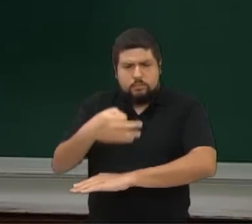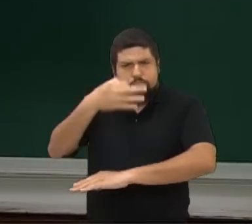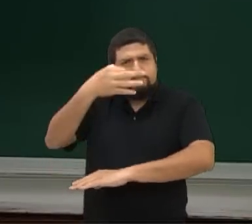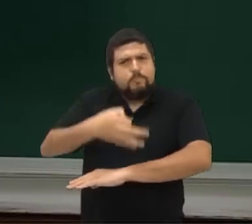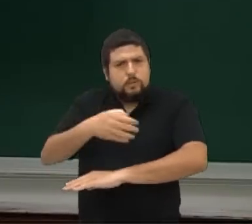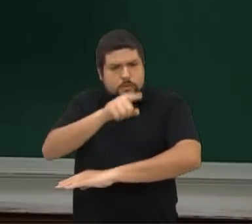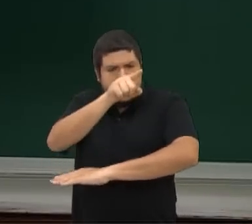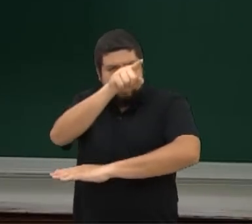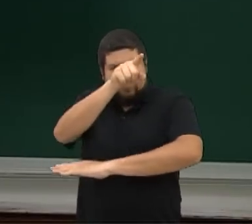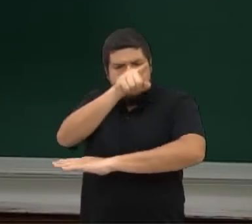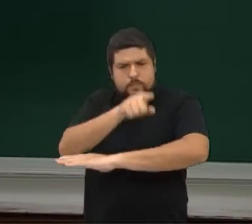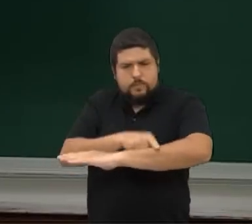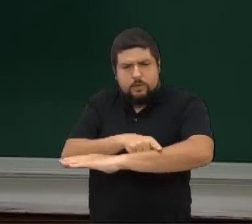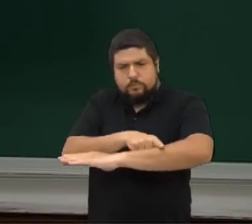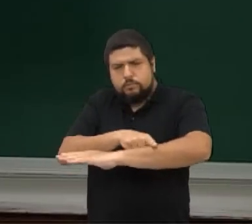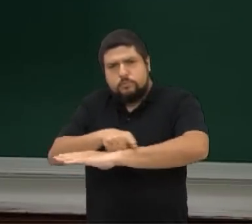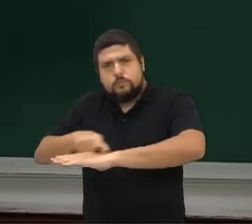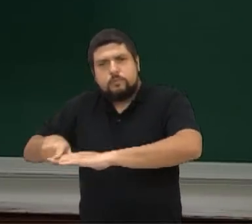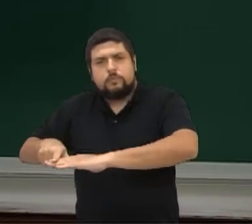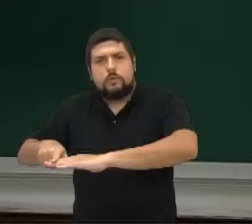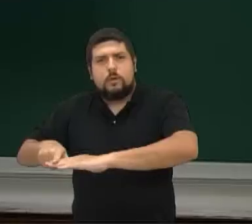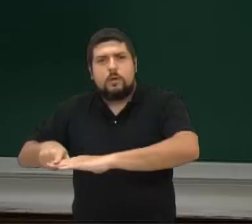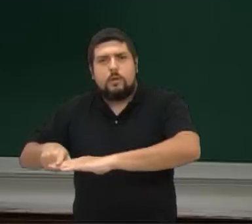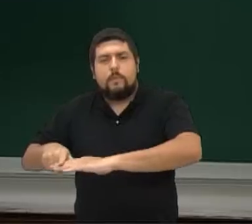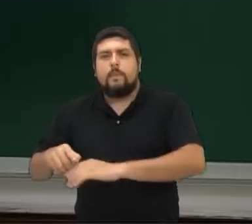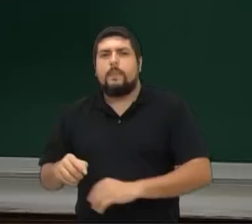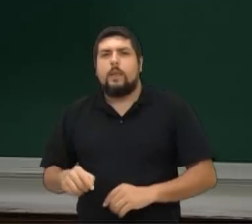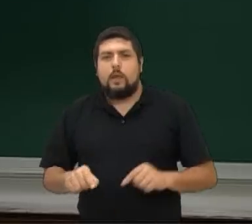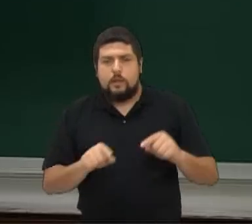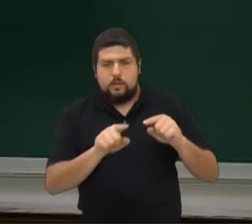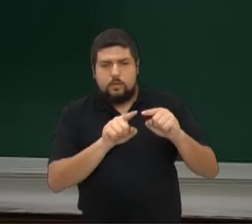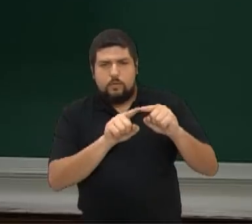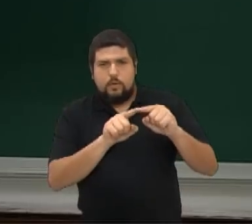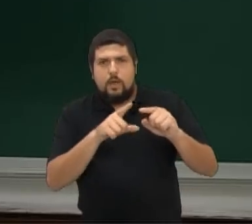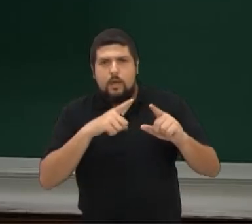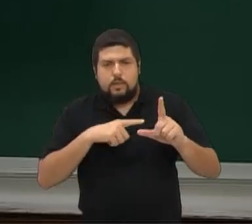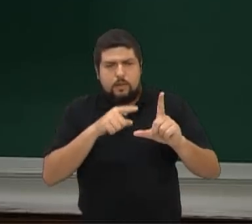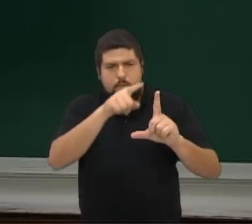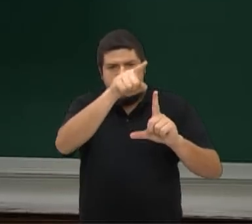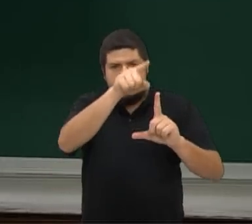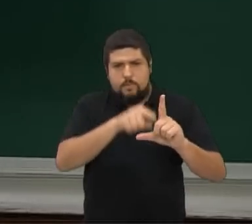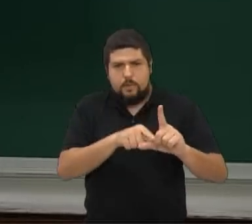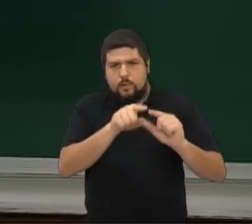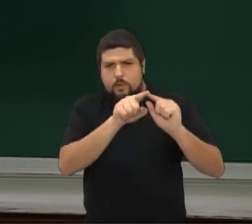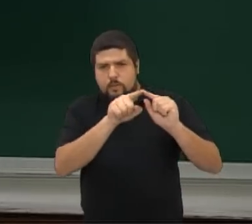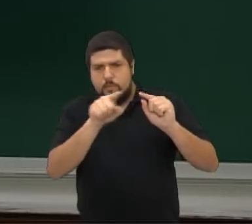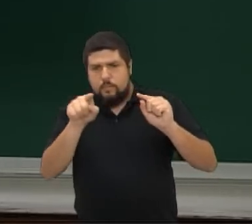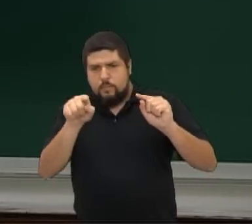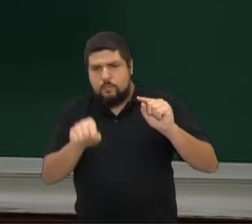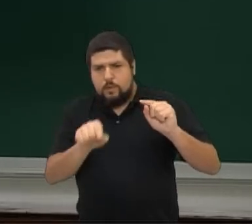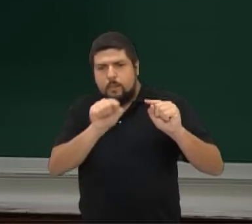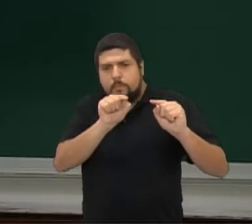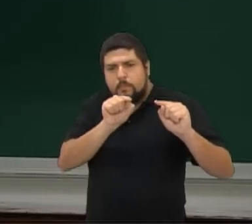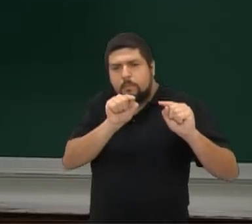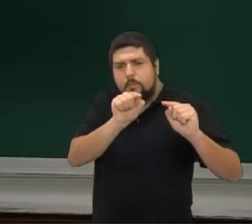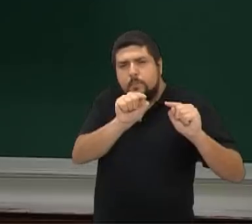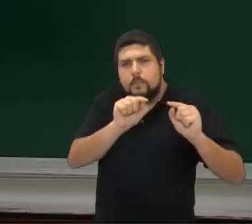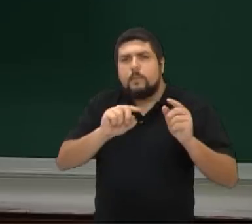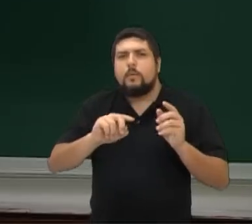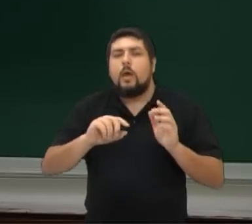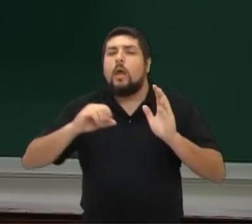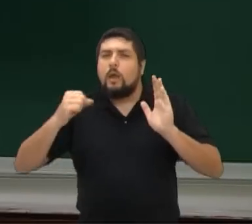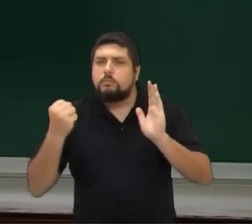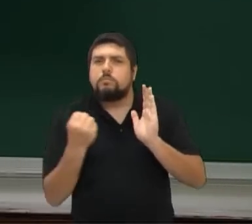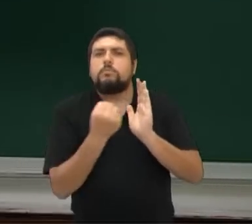formam esse ângulozinho reto aqui. Esse símbolozinho aqui que está aqui serve para designar um ângulo reto,